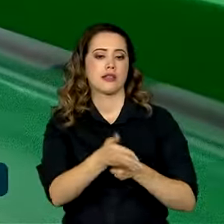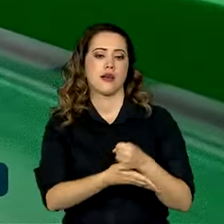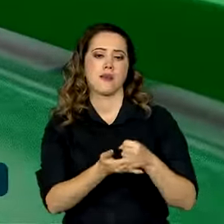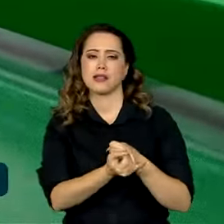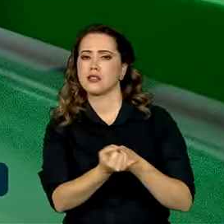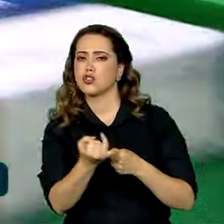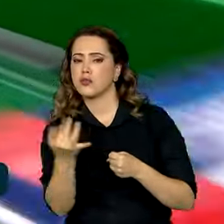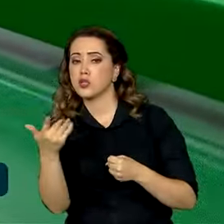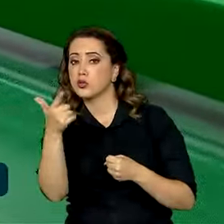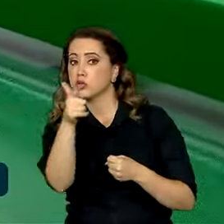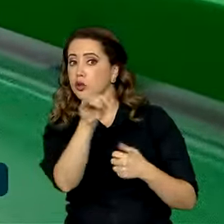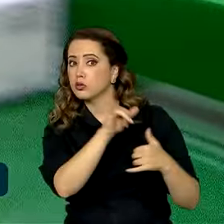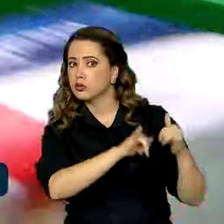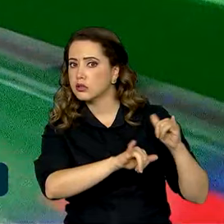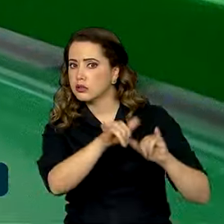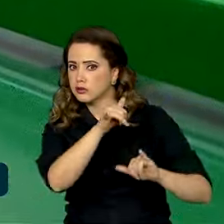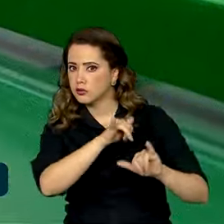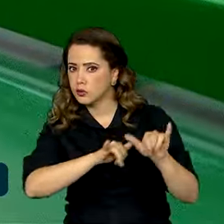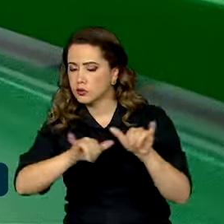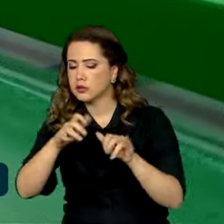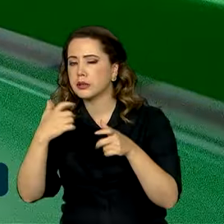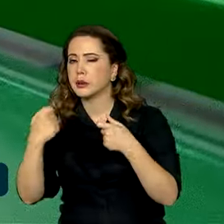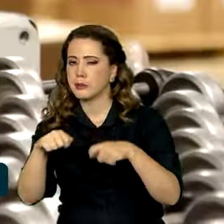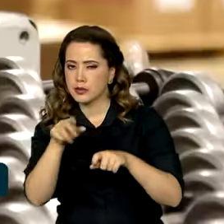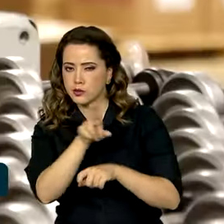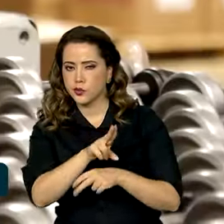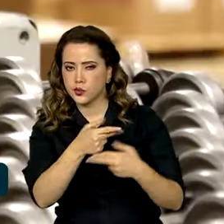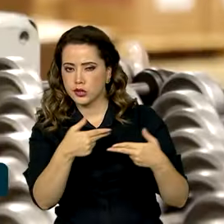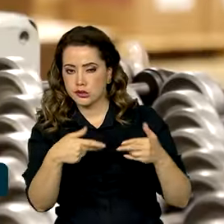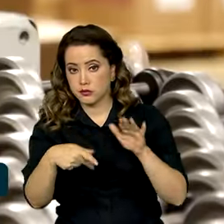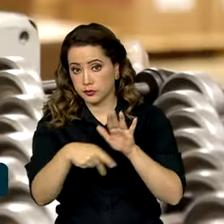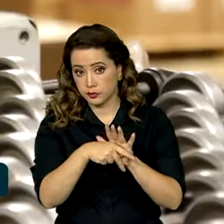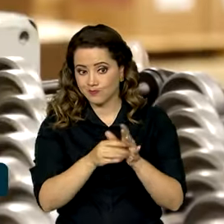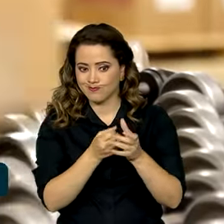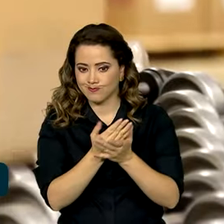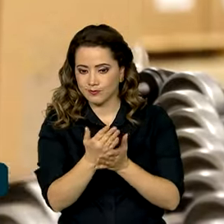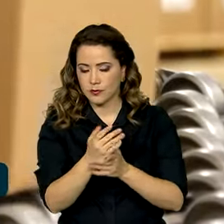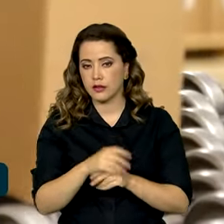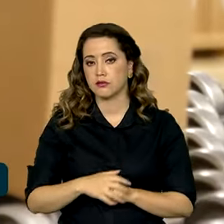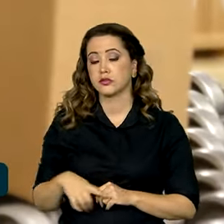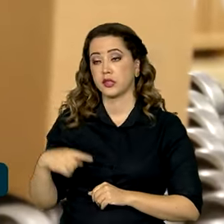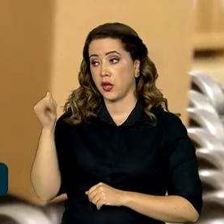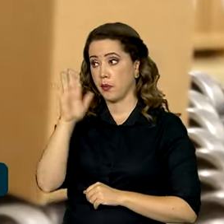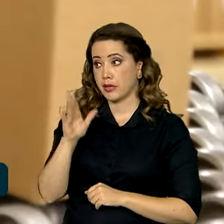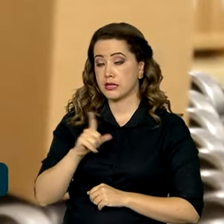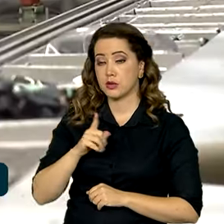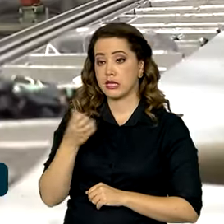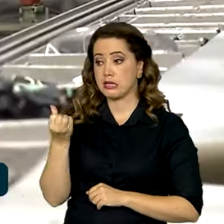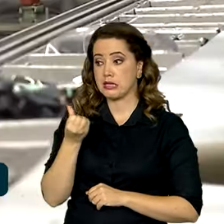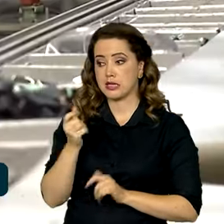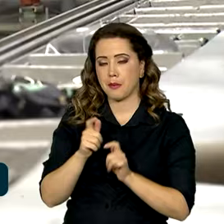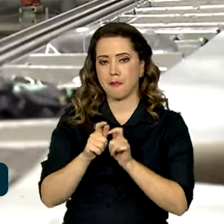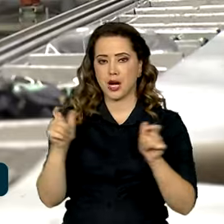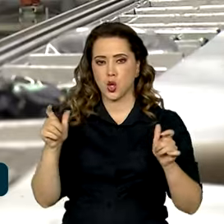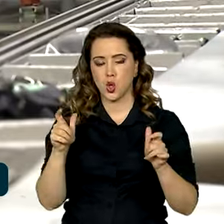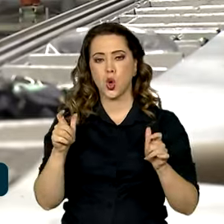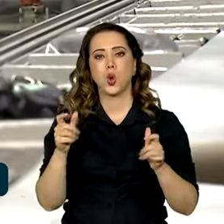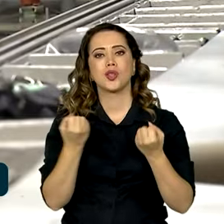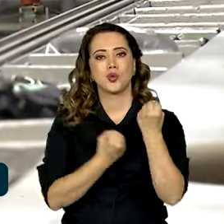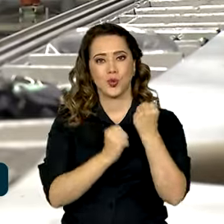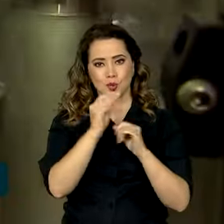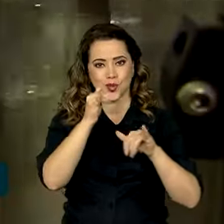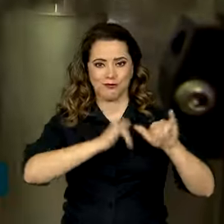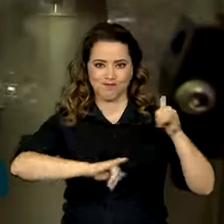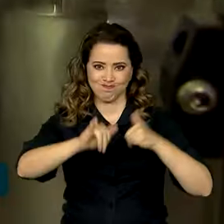de diversas outras cadeias produtivas. E o Brasil tem a sexta maior indústria química do mundo.